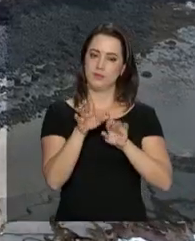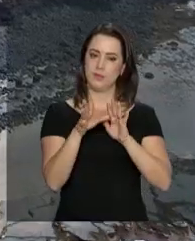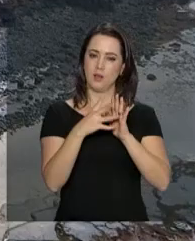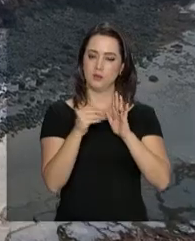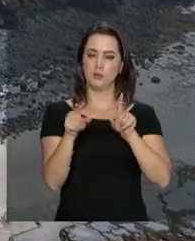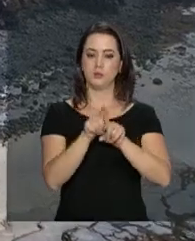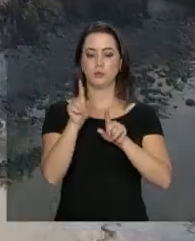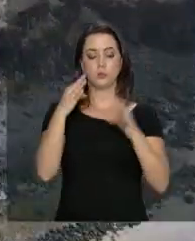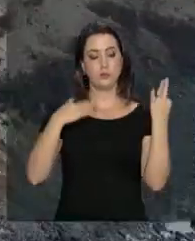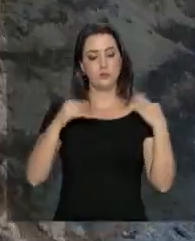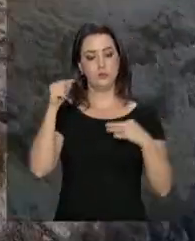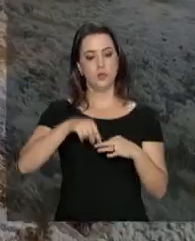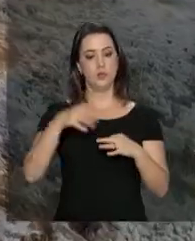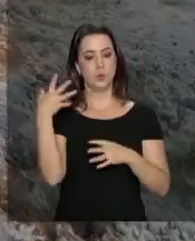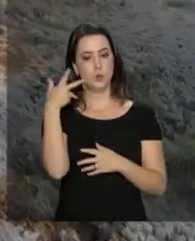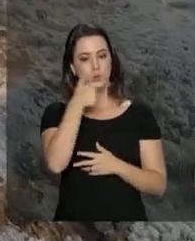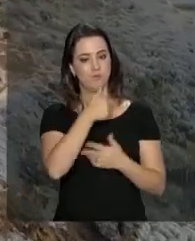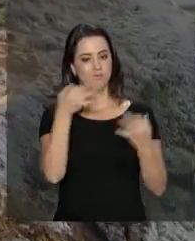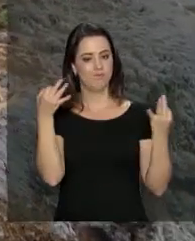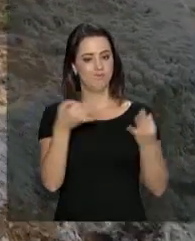a esse lugar que é tão bonito e tão belo.